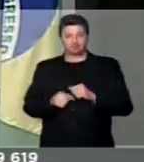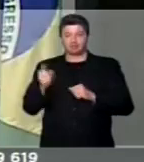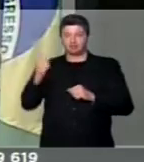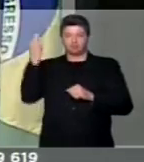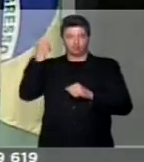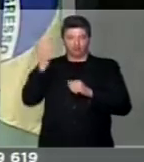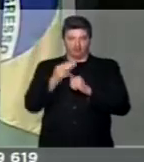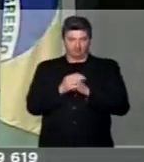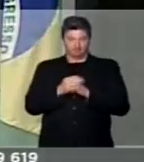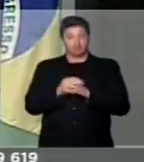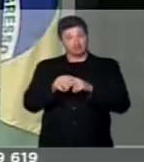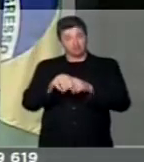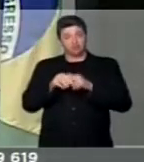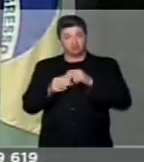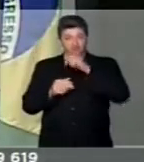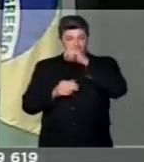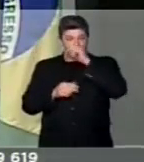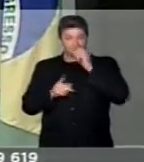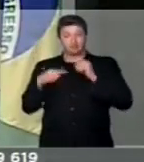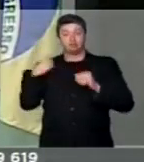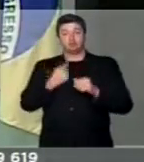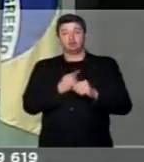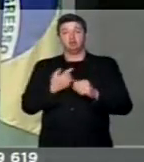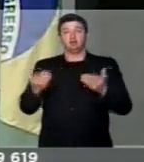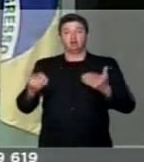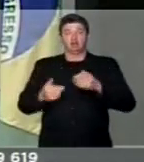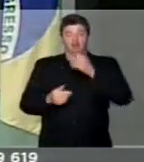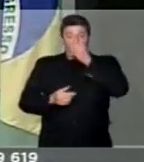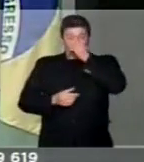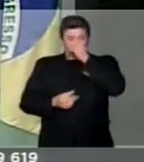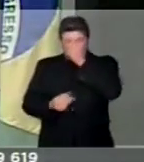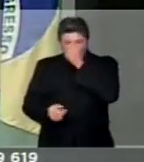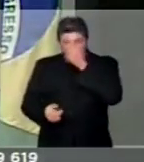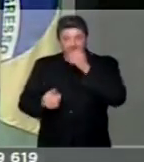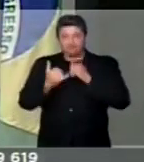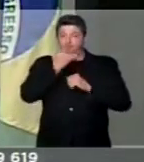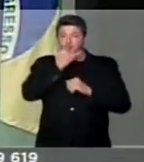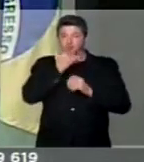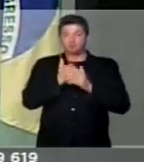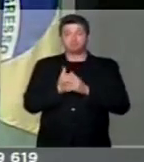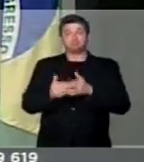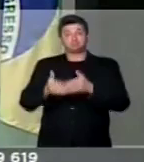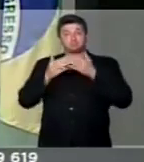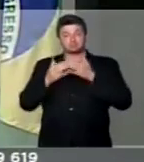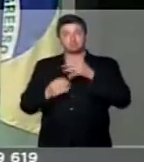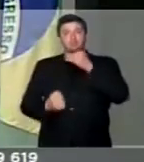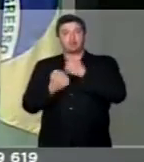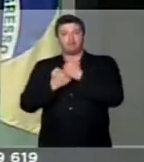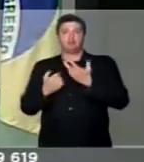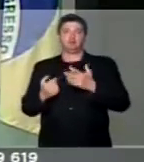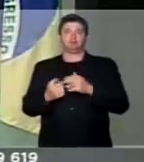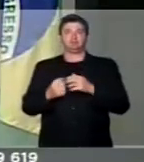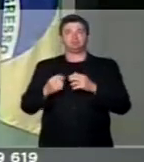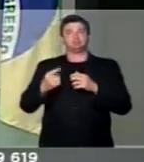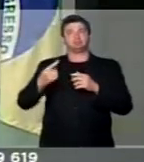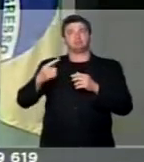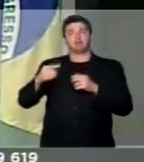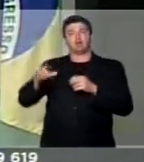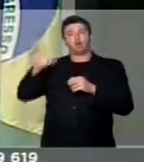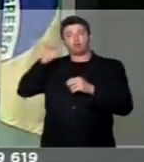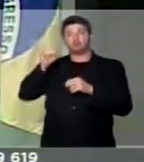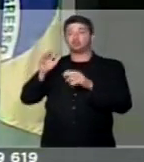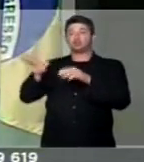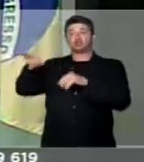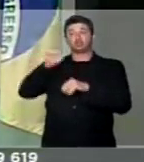inadmissível e é por isso que nós estamos pedindo o apoio dos senhores líderes para que aqui ouçamos o ministro